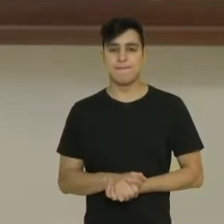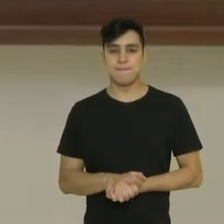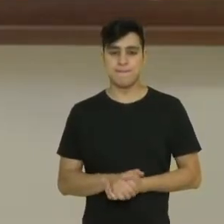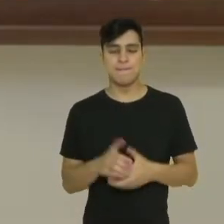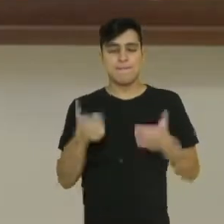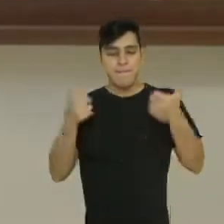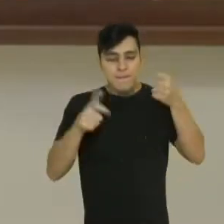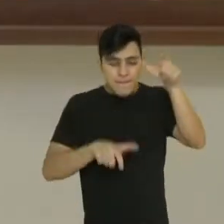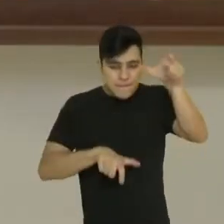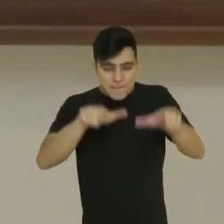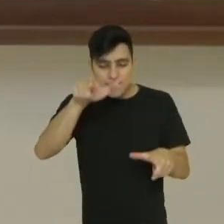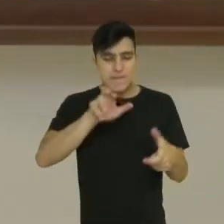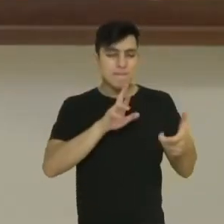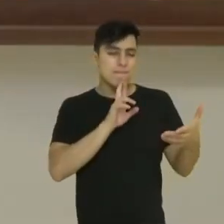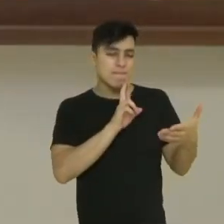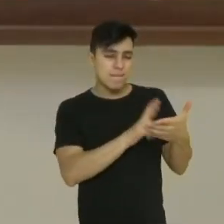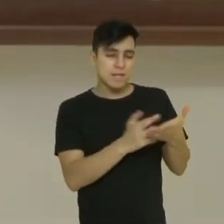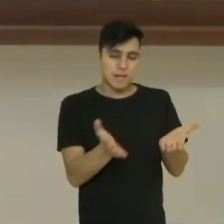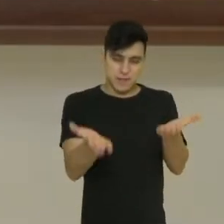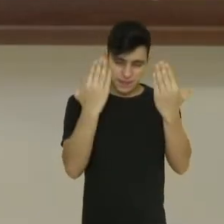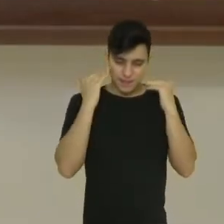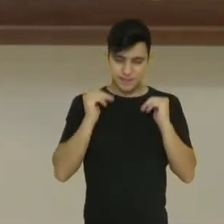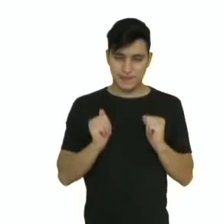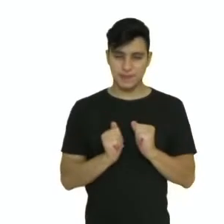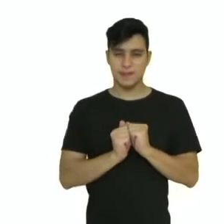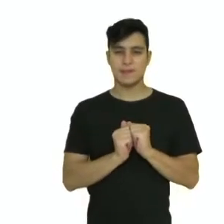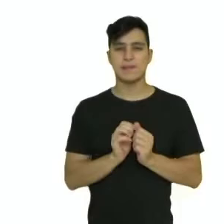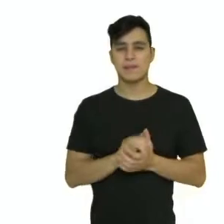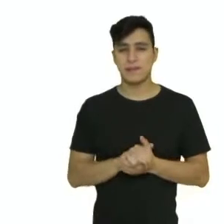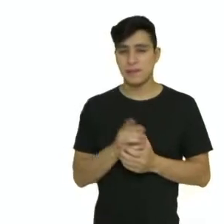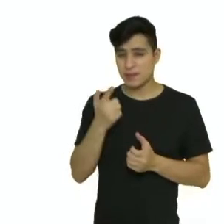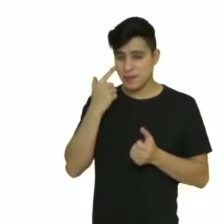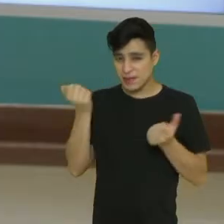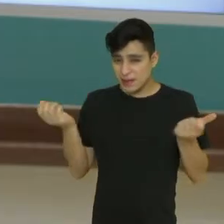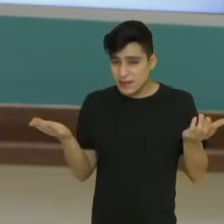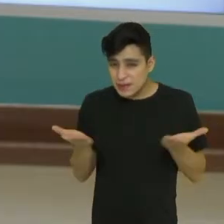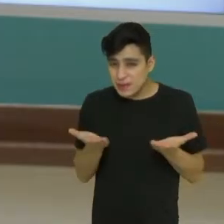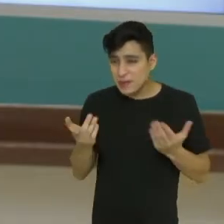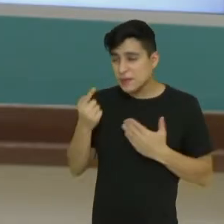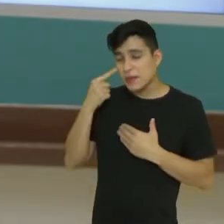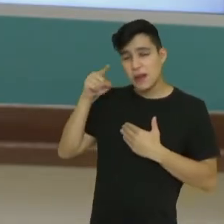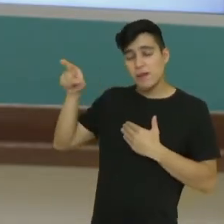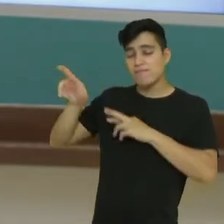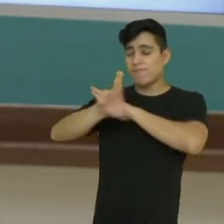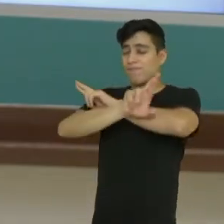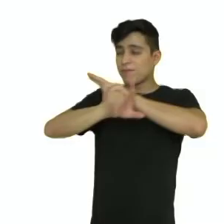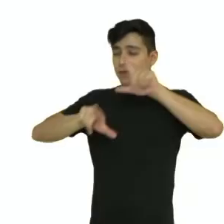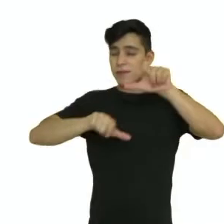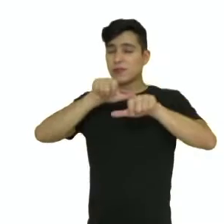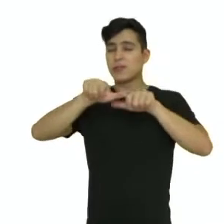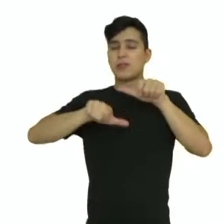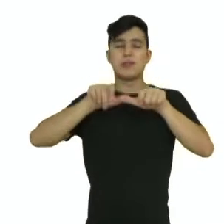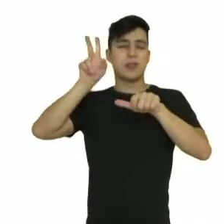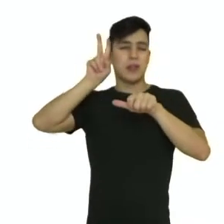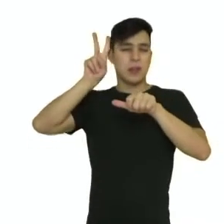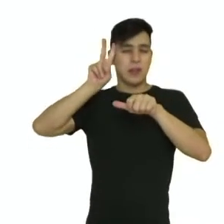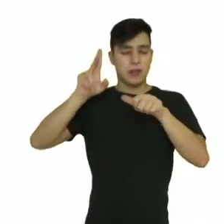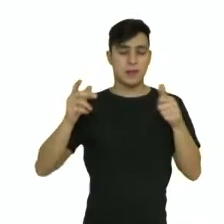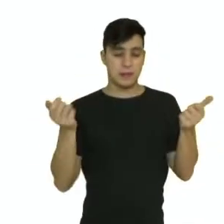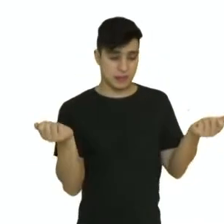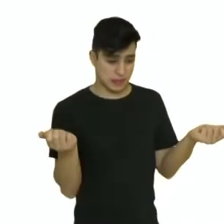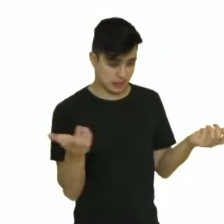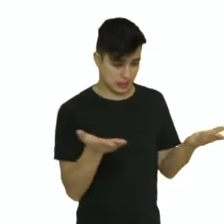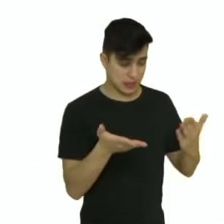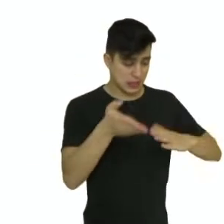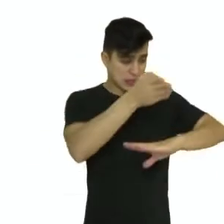Ok, pessoal, responderam lá, vamos em frente. Agora, pessoal, nós temos uma grande virada na história. Passado o medievo, que é a